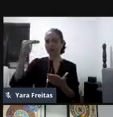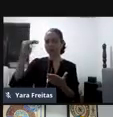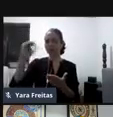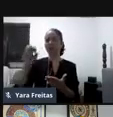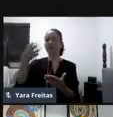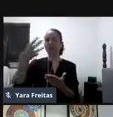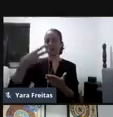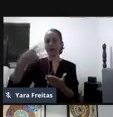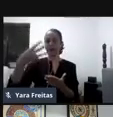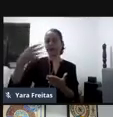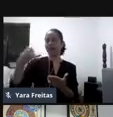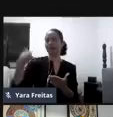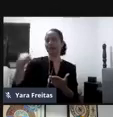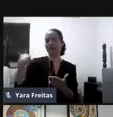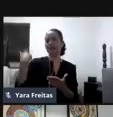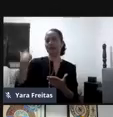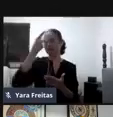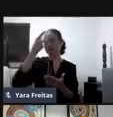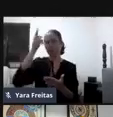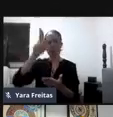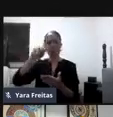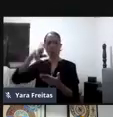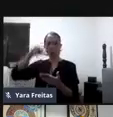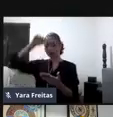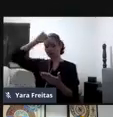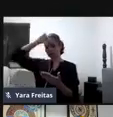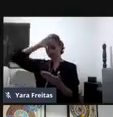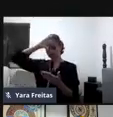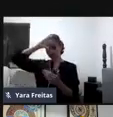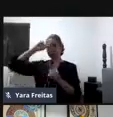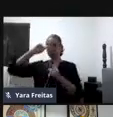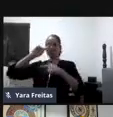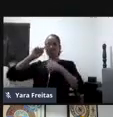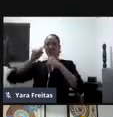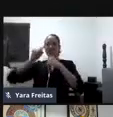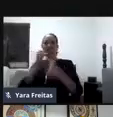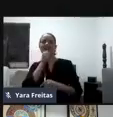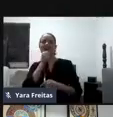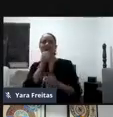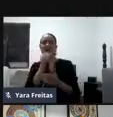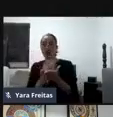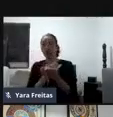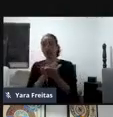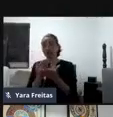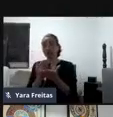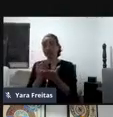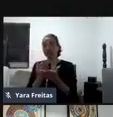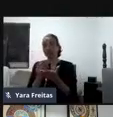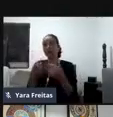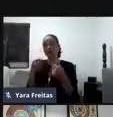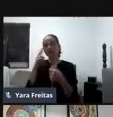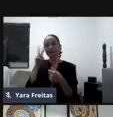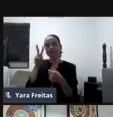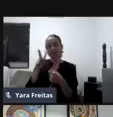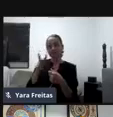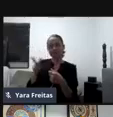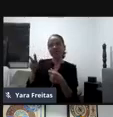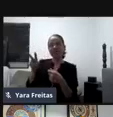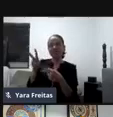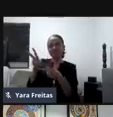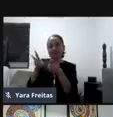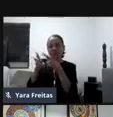né, a pessoa nunca teve depressão. Agora, quando idoso tem depressão, a gente tem que ficar de olho, tá? A gente tem que